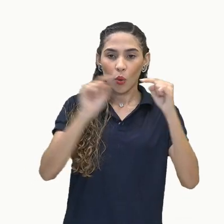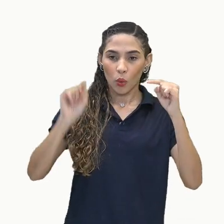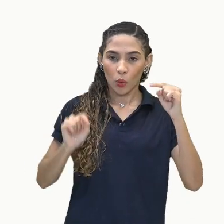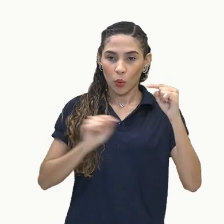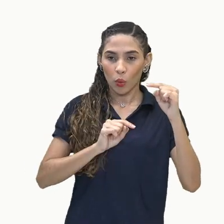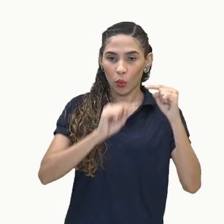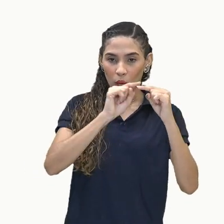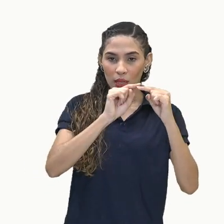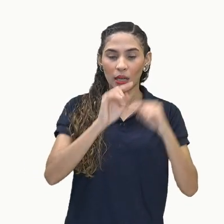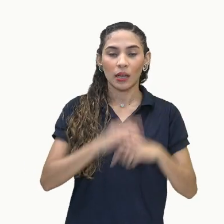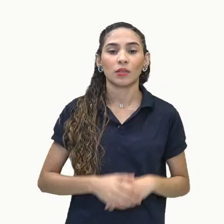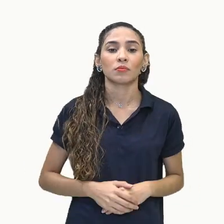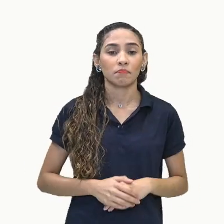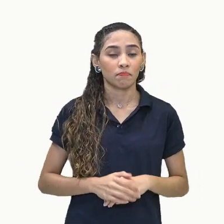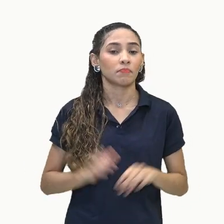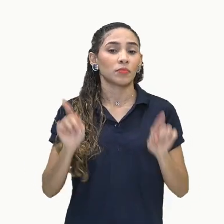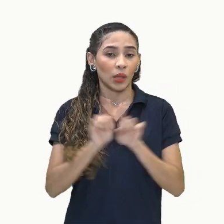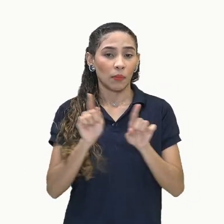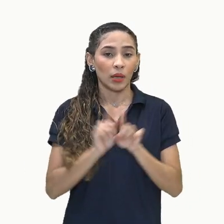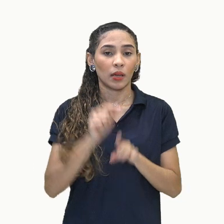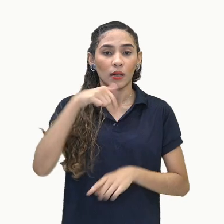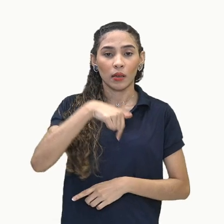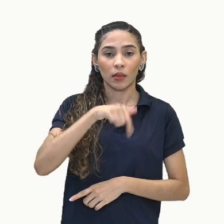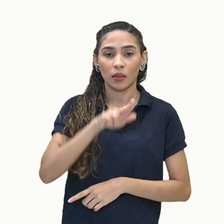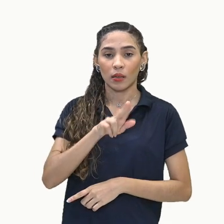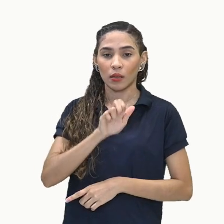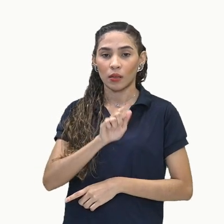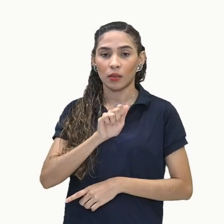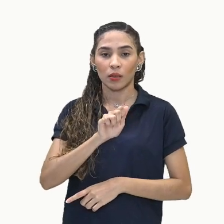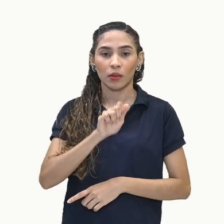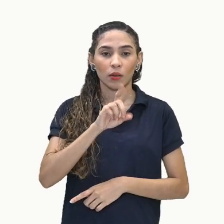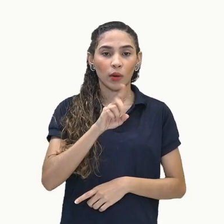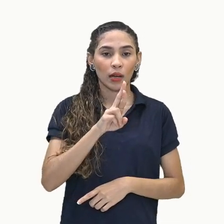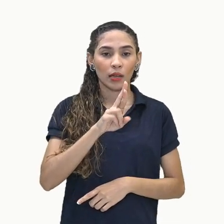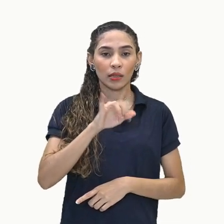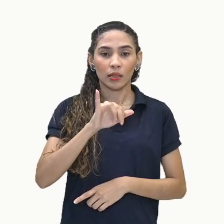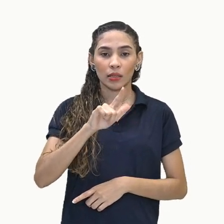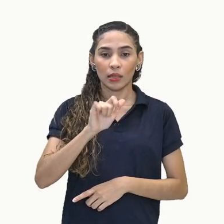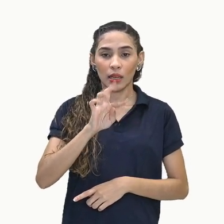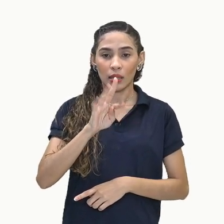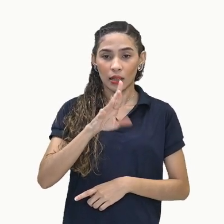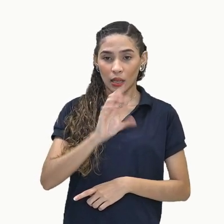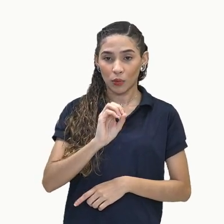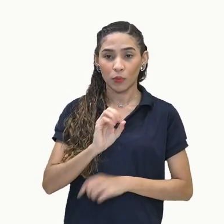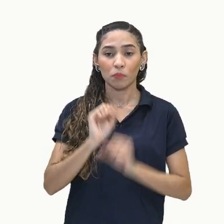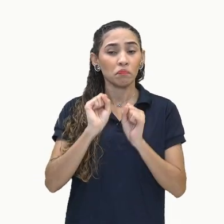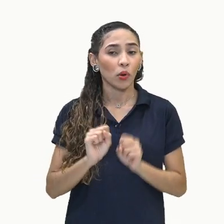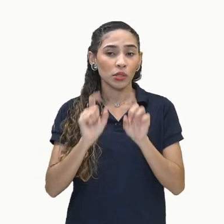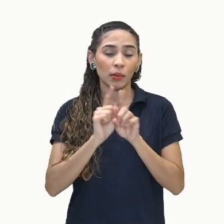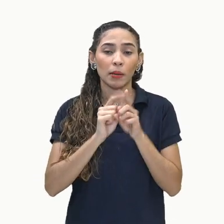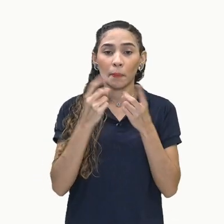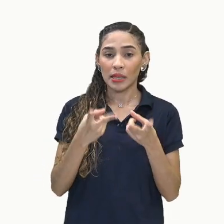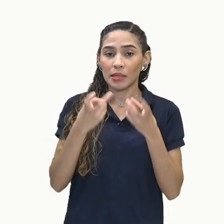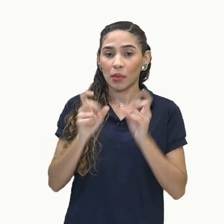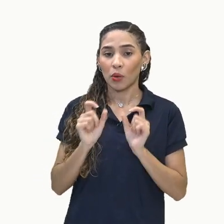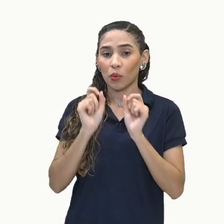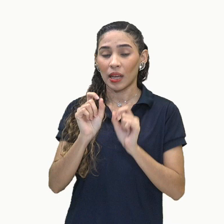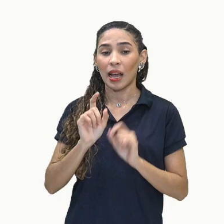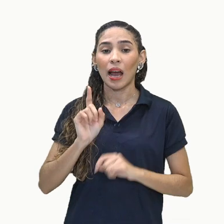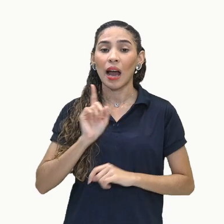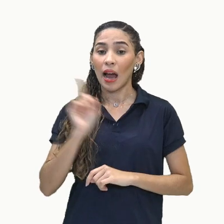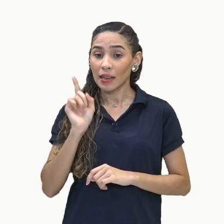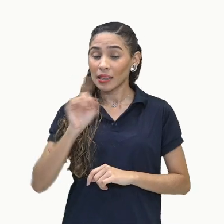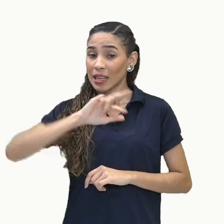O polígono de 4 lados é o quadrilátero. Aqui você pode até observar no nosso exemplo que aqui não é